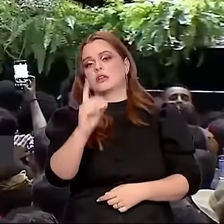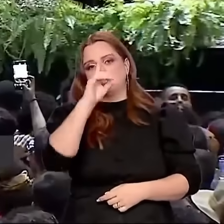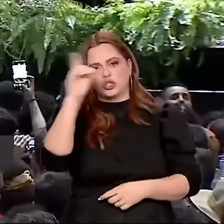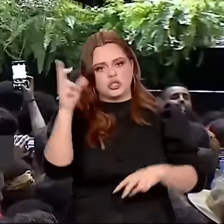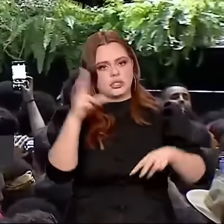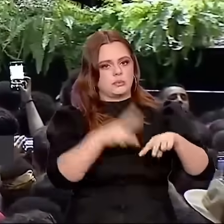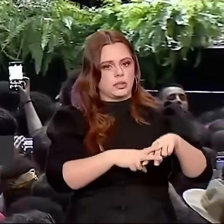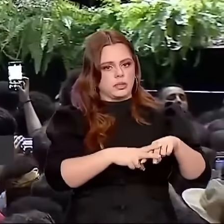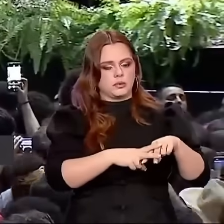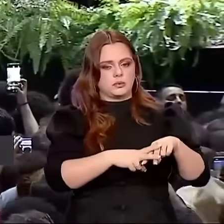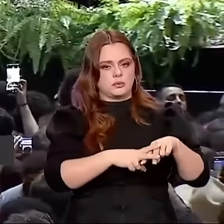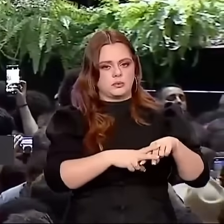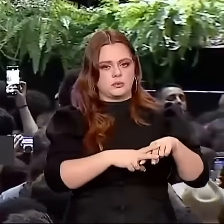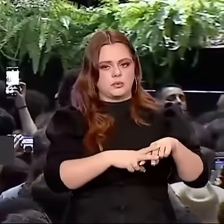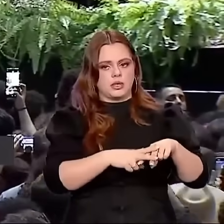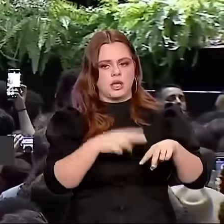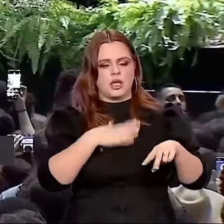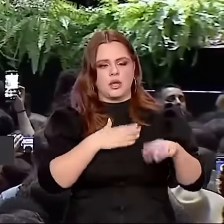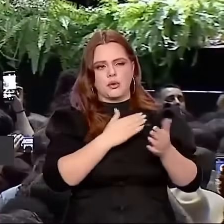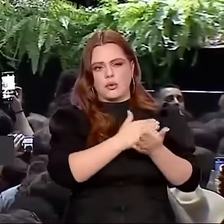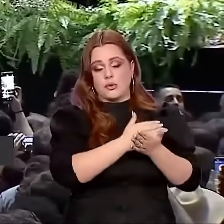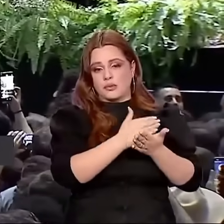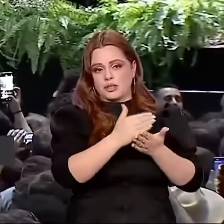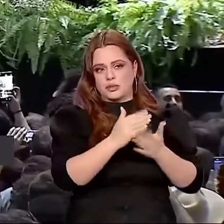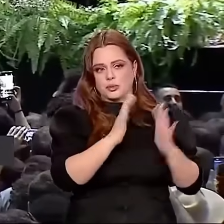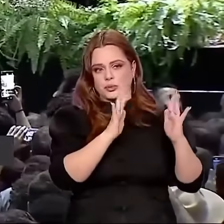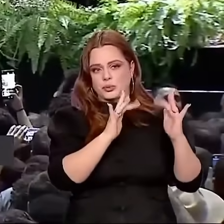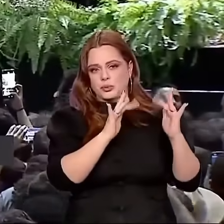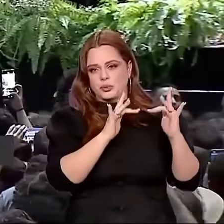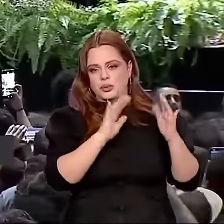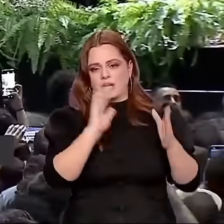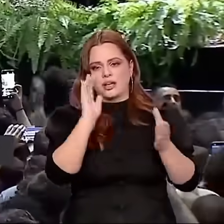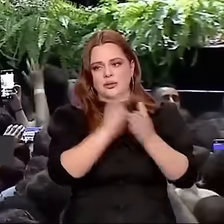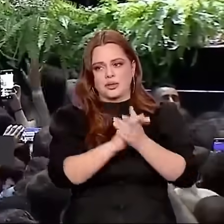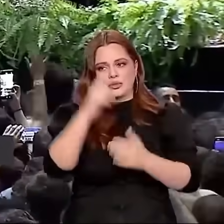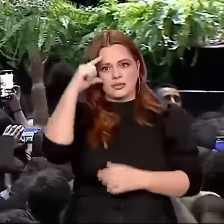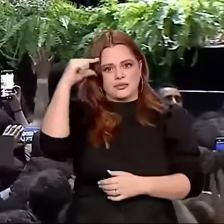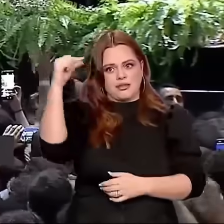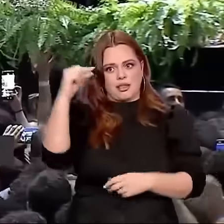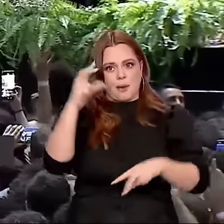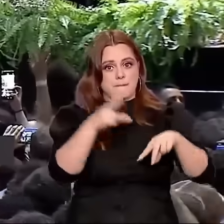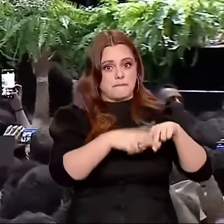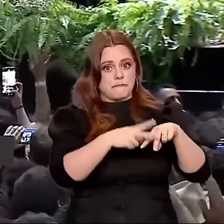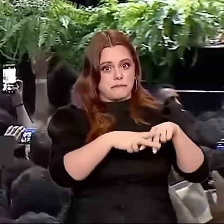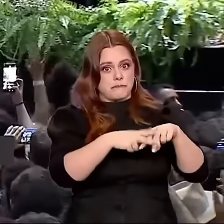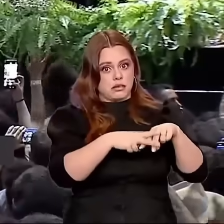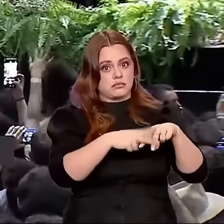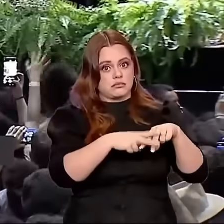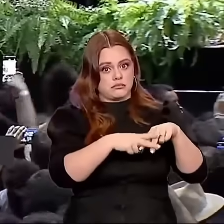eu comecei a namorar com a Janja na cadeia.